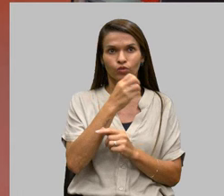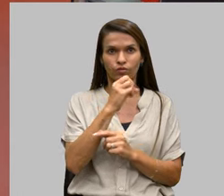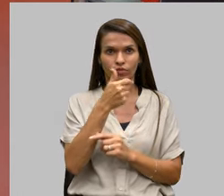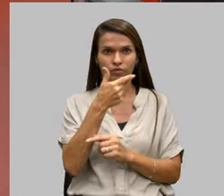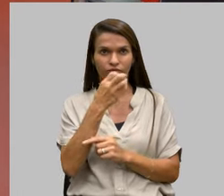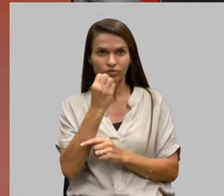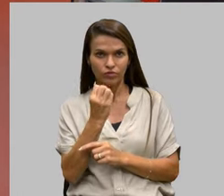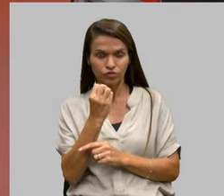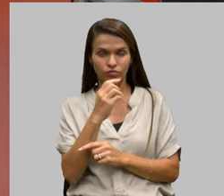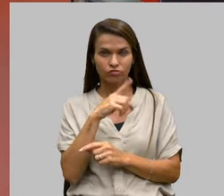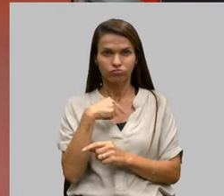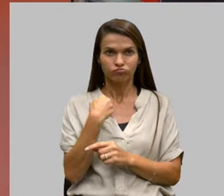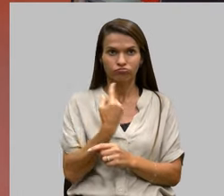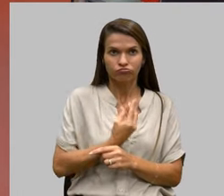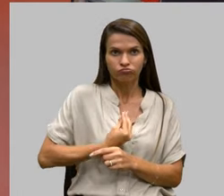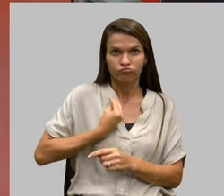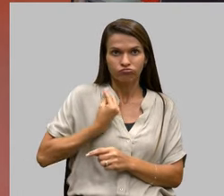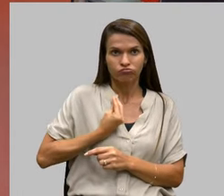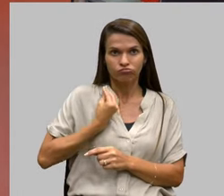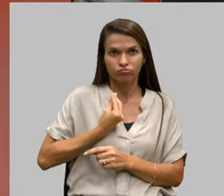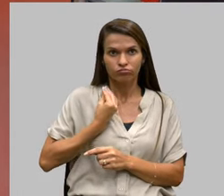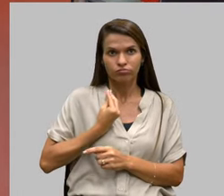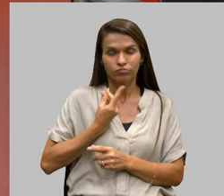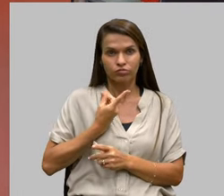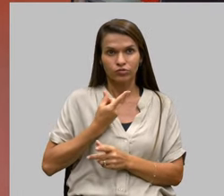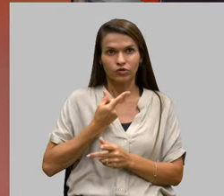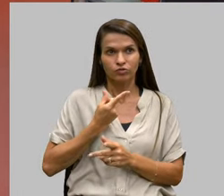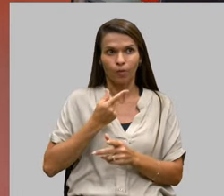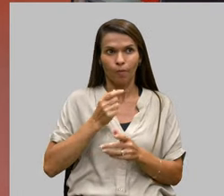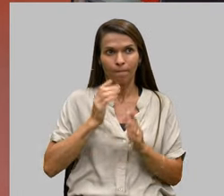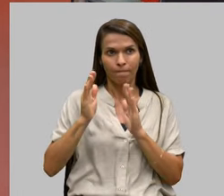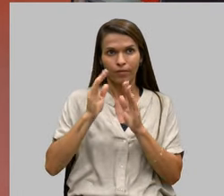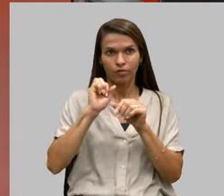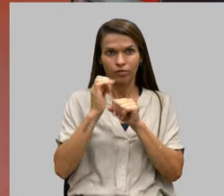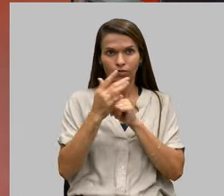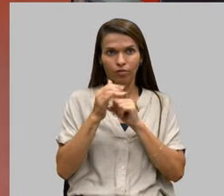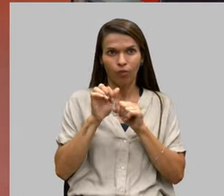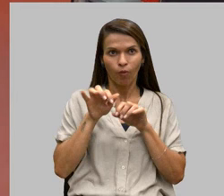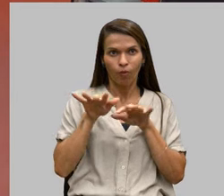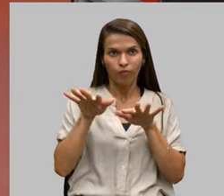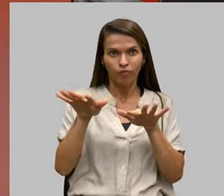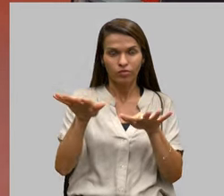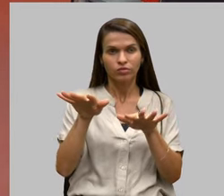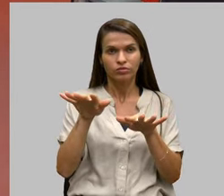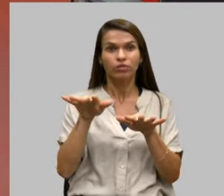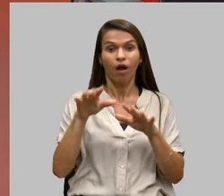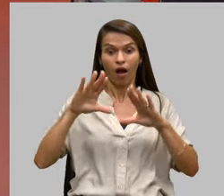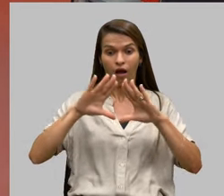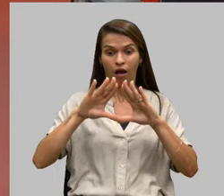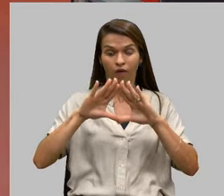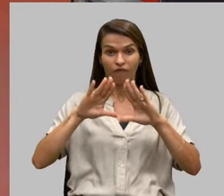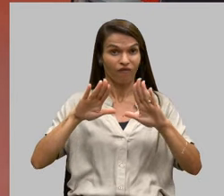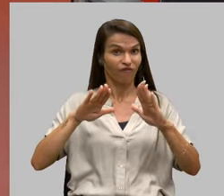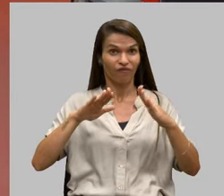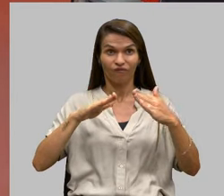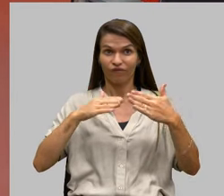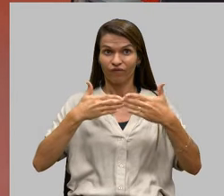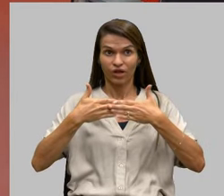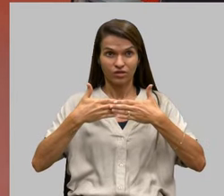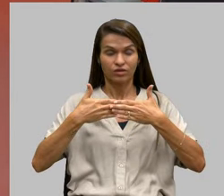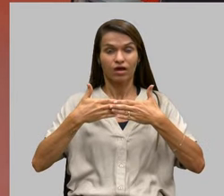nós estávamos sob a covid assembleia fechada e o